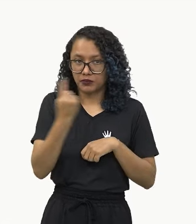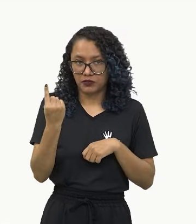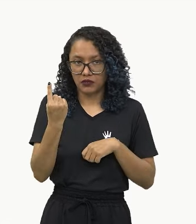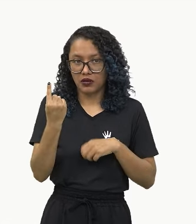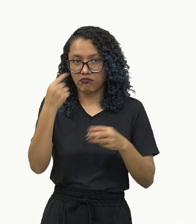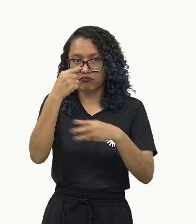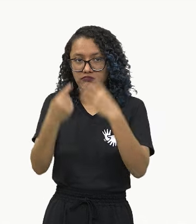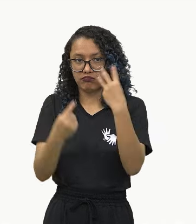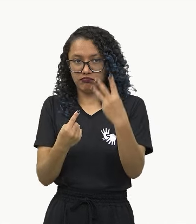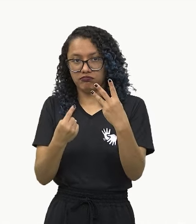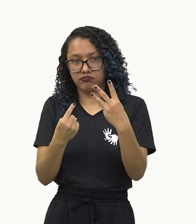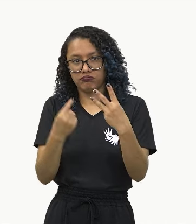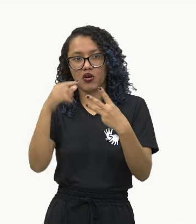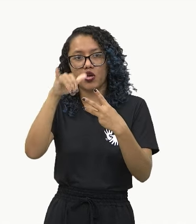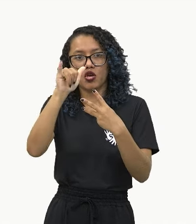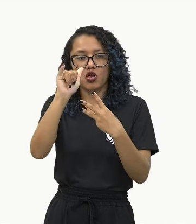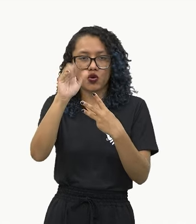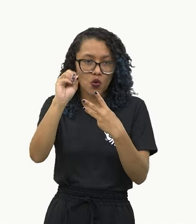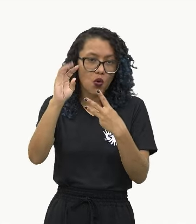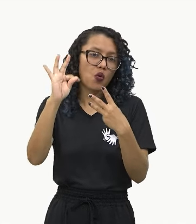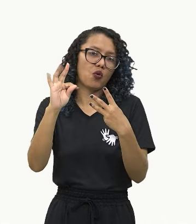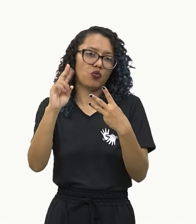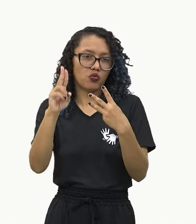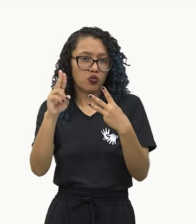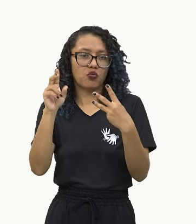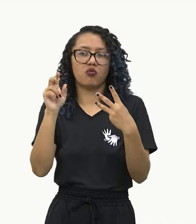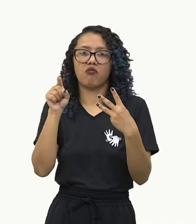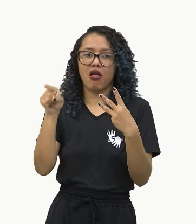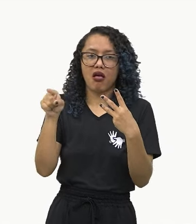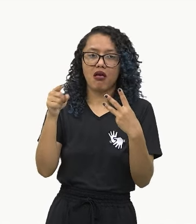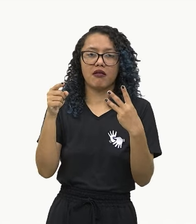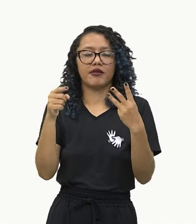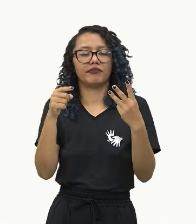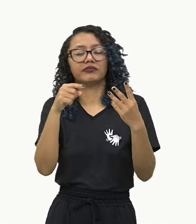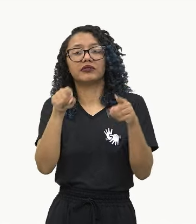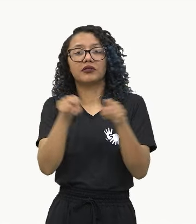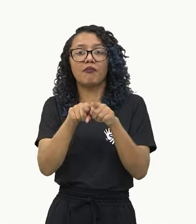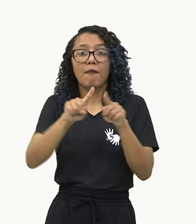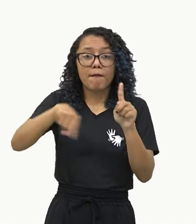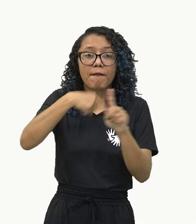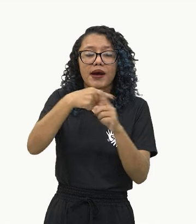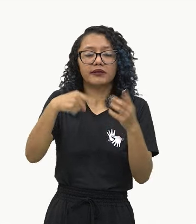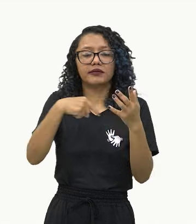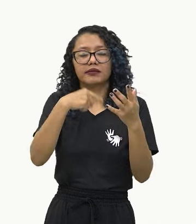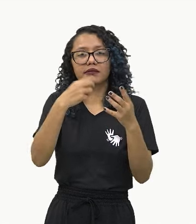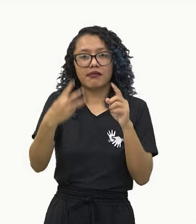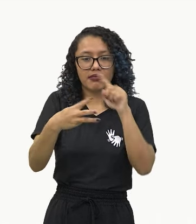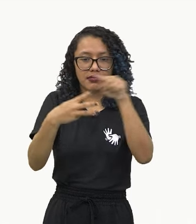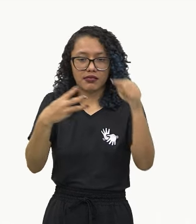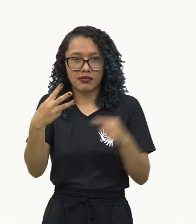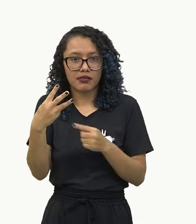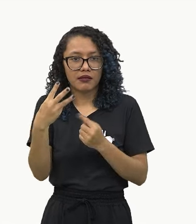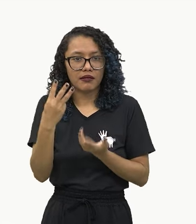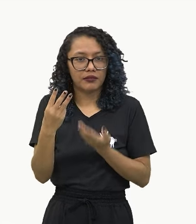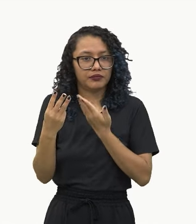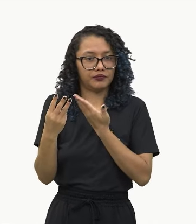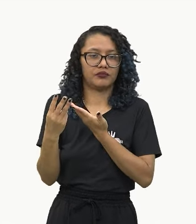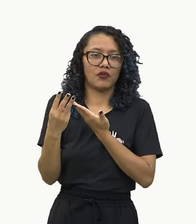do singular. Nosotros, nosotras, vosotros, vosotras. Ellos, ellas e ustedes, que são